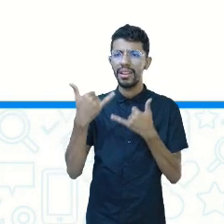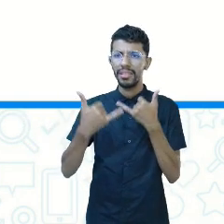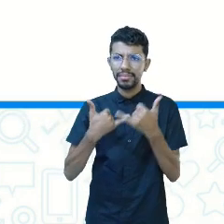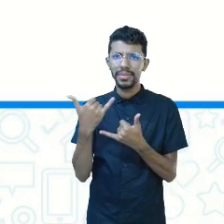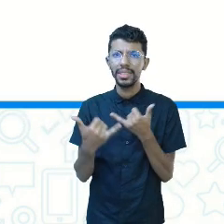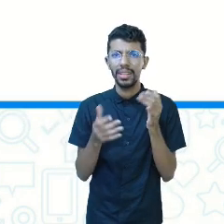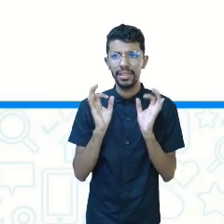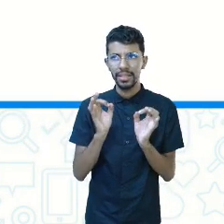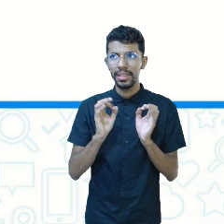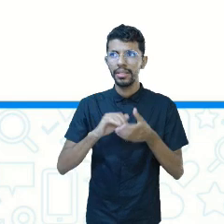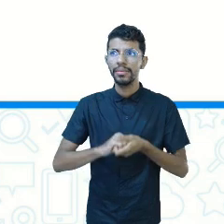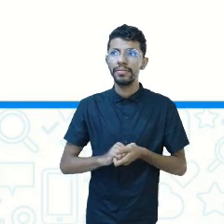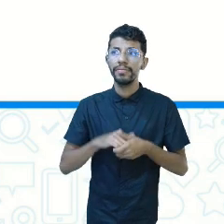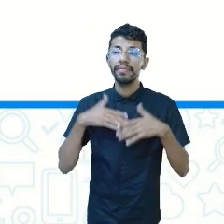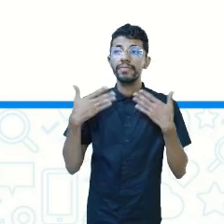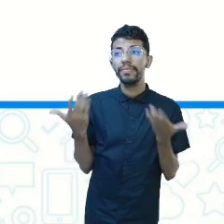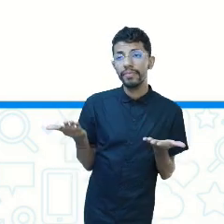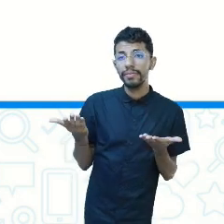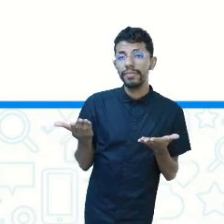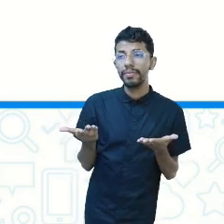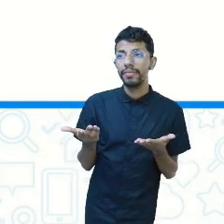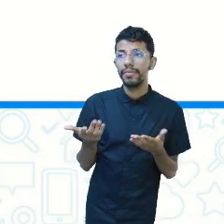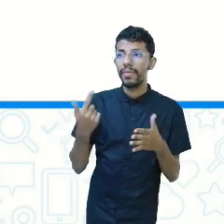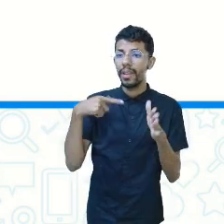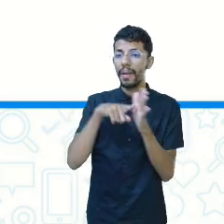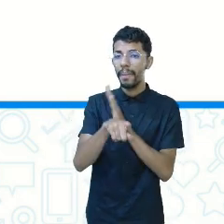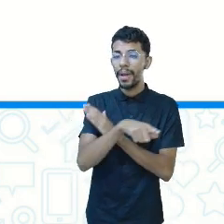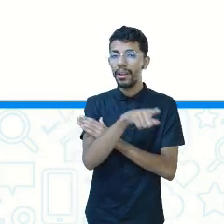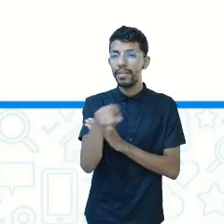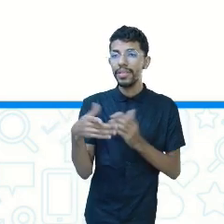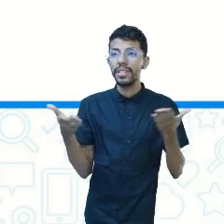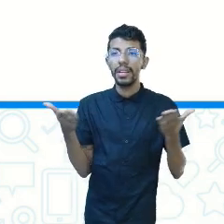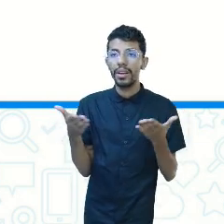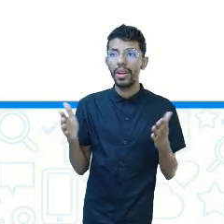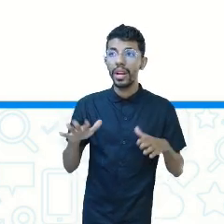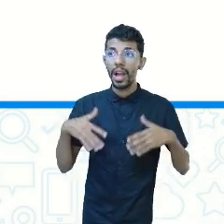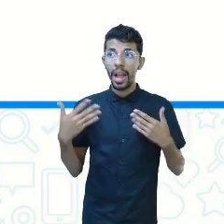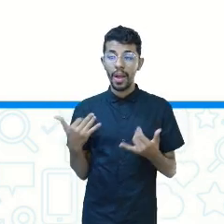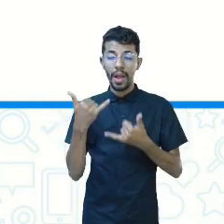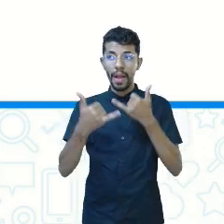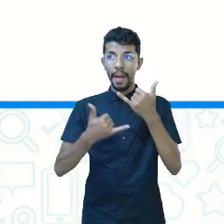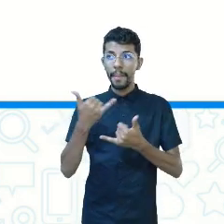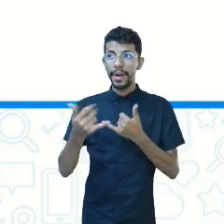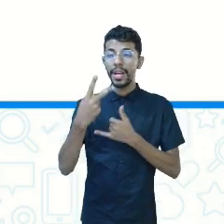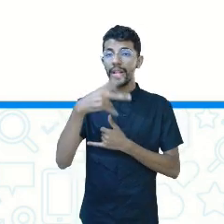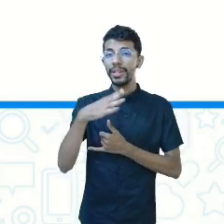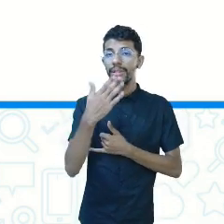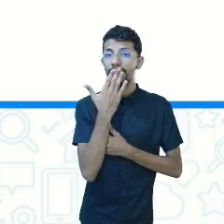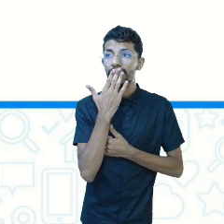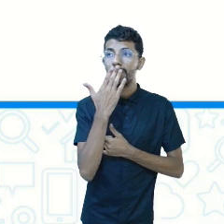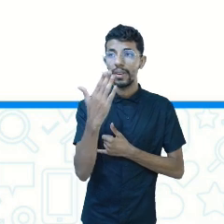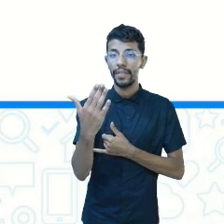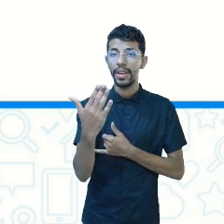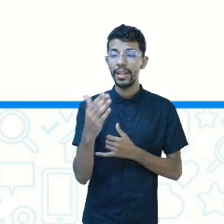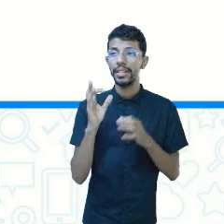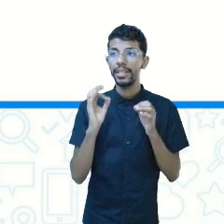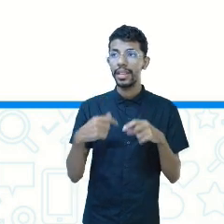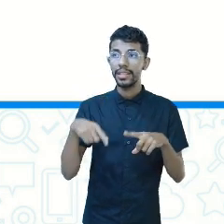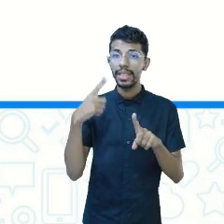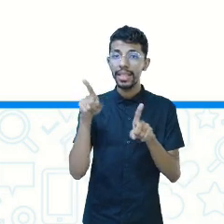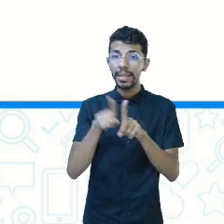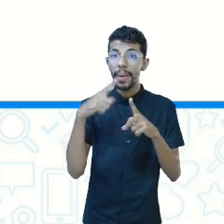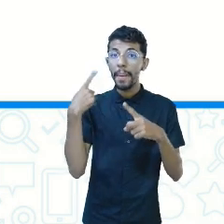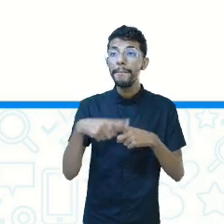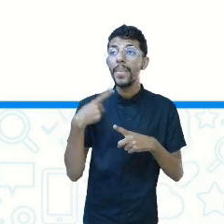nossas brincadeiras. E aí, vou perguntar para vocês agora, qual a brincadeira de sua preferência e por